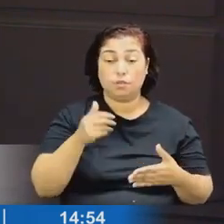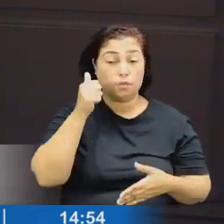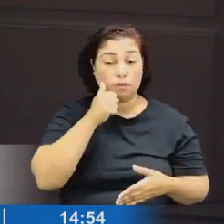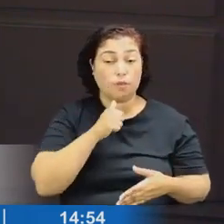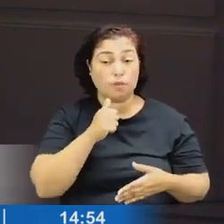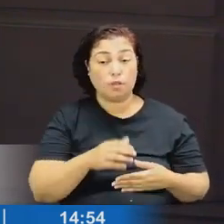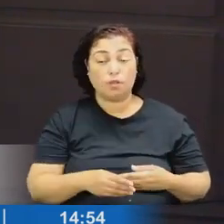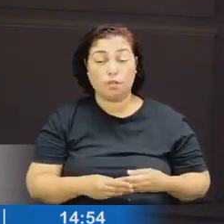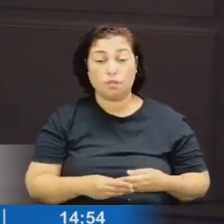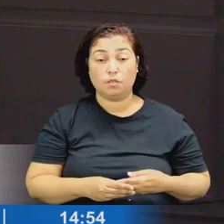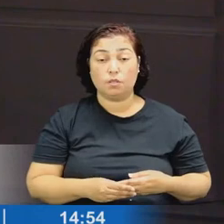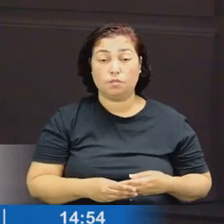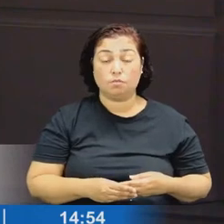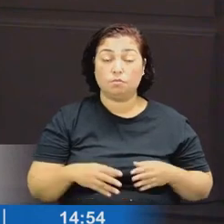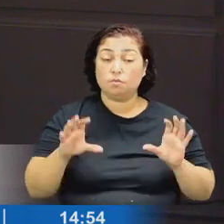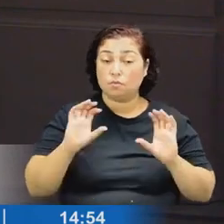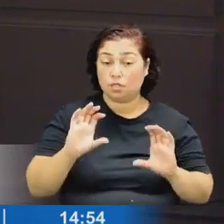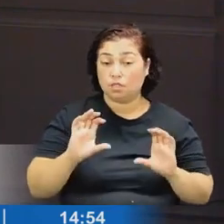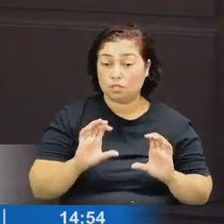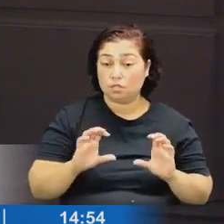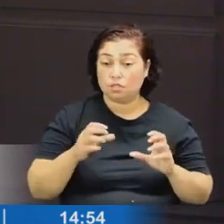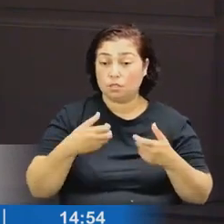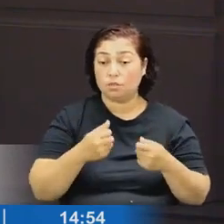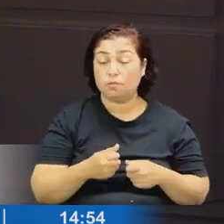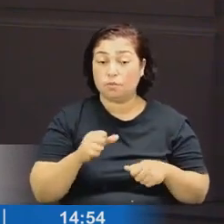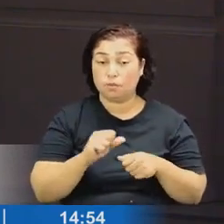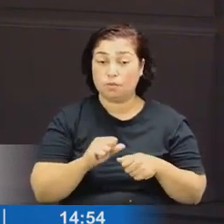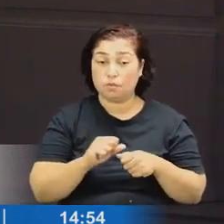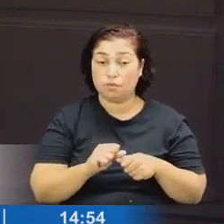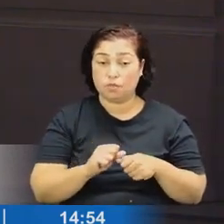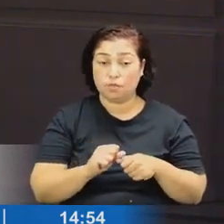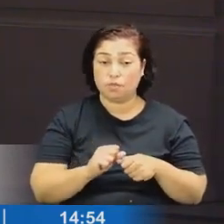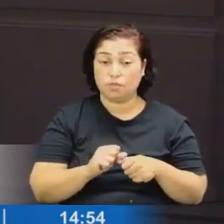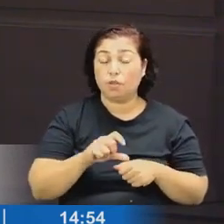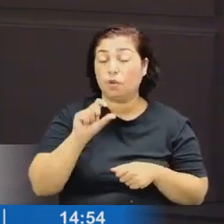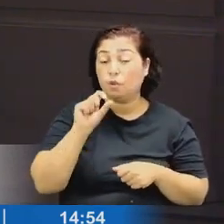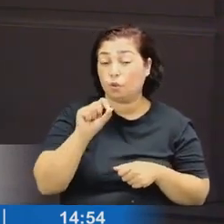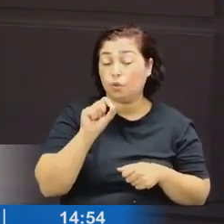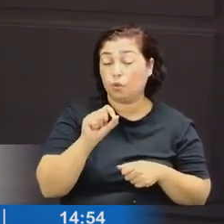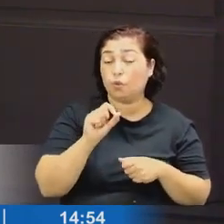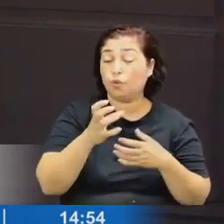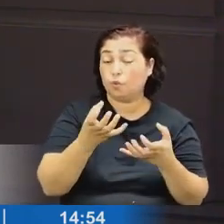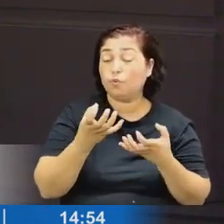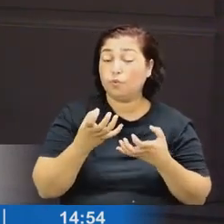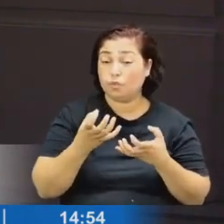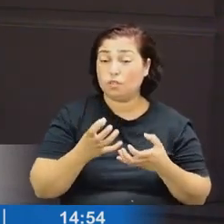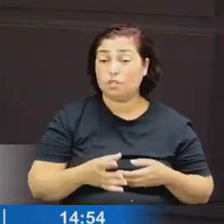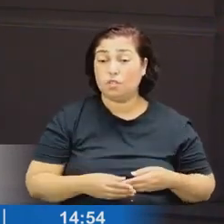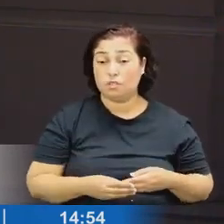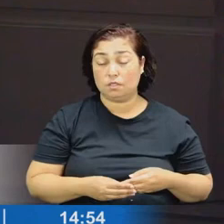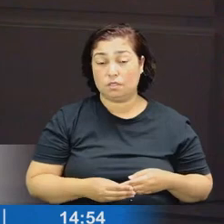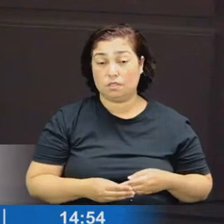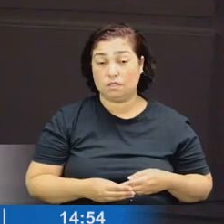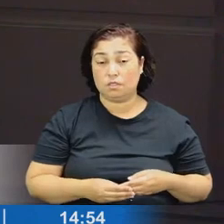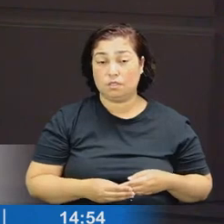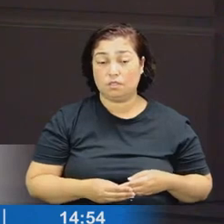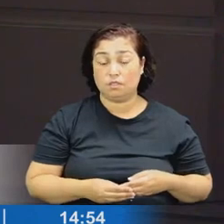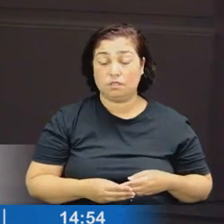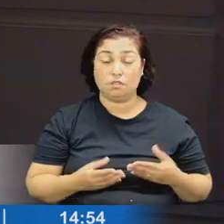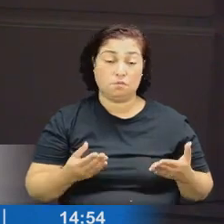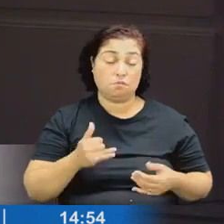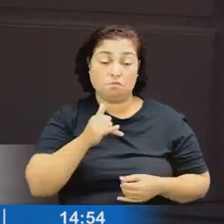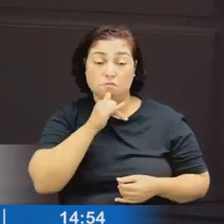é outra coisa aí assim né pode fazer o que você quiser por exemplo o cara alguém quer mais de direita